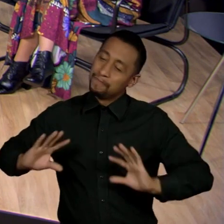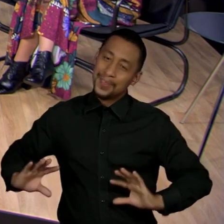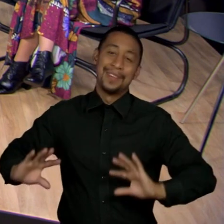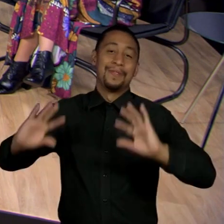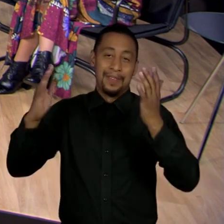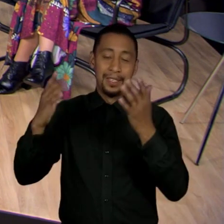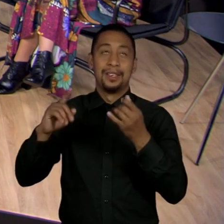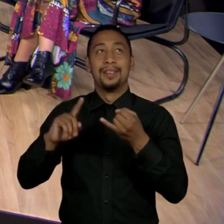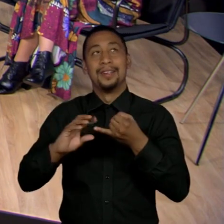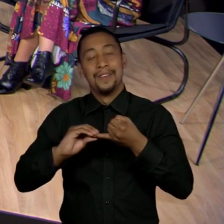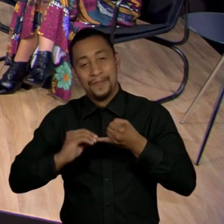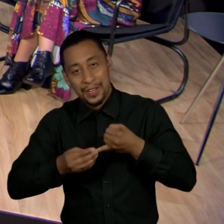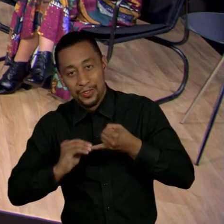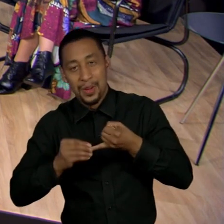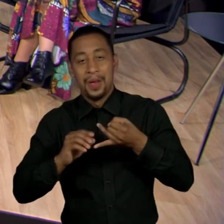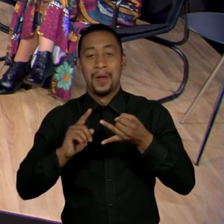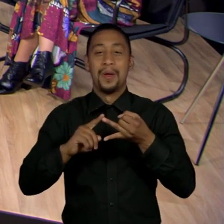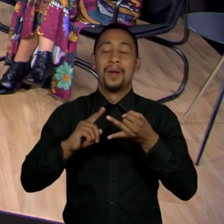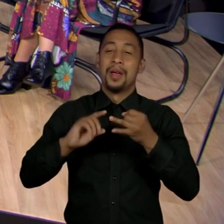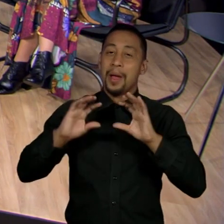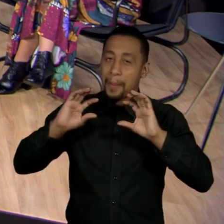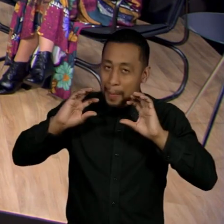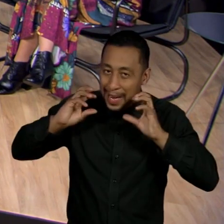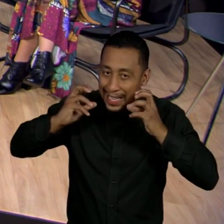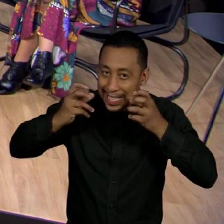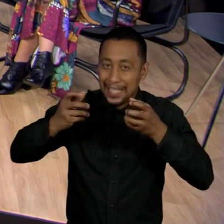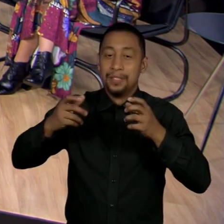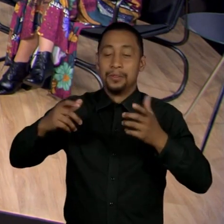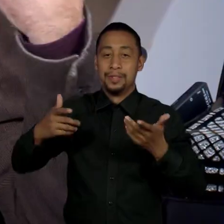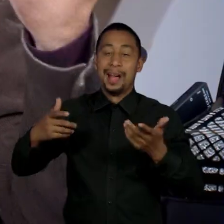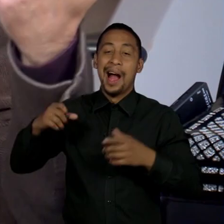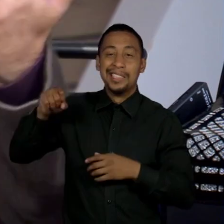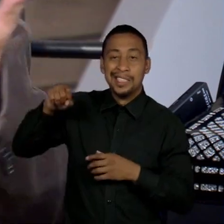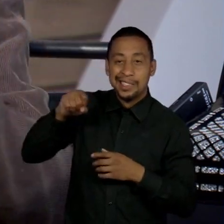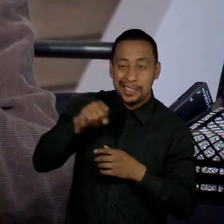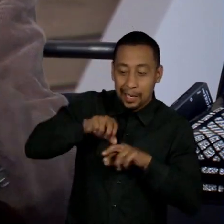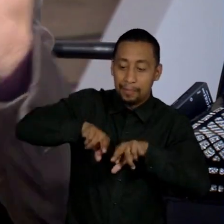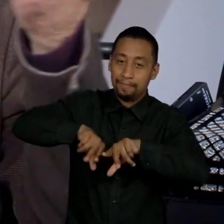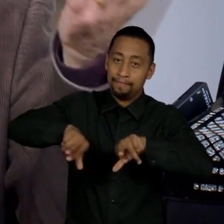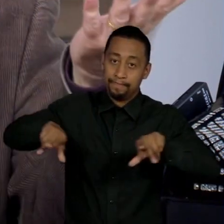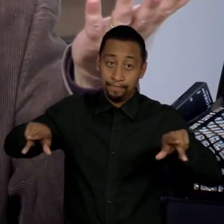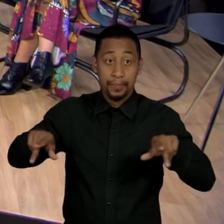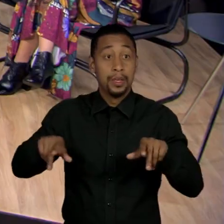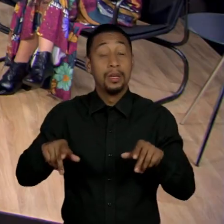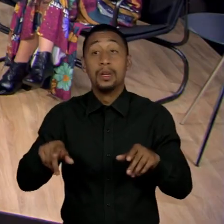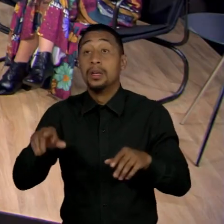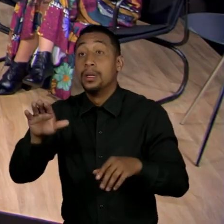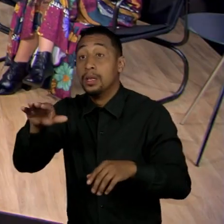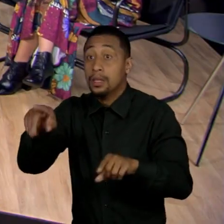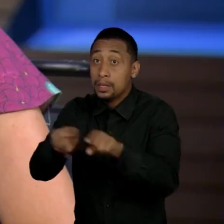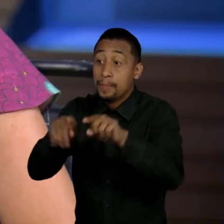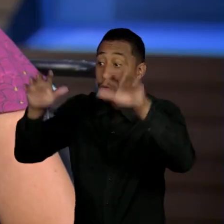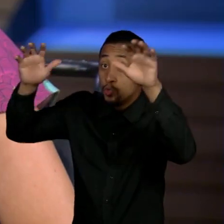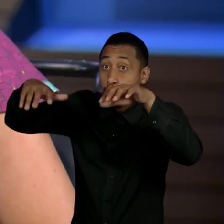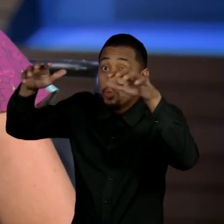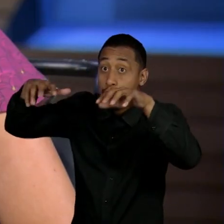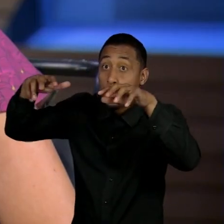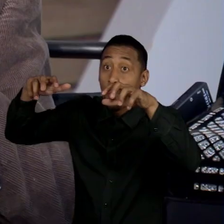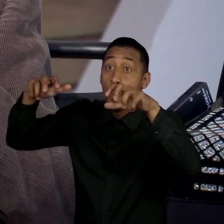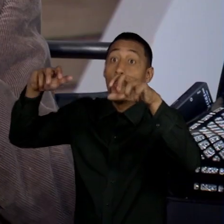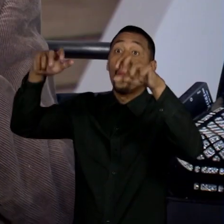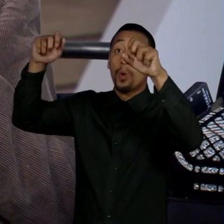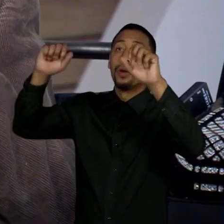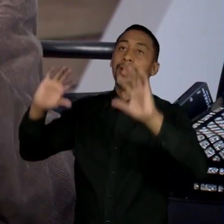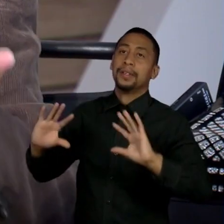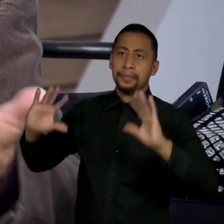do feijão, época da fartura, dos legumes e etc. Então, pós-chuva, né? Também, isso, pós-chuva. Então, vamos comemorar. Então,